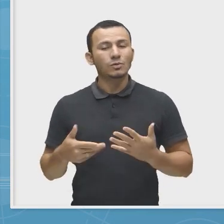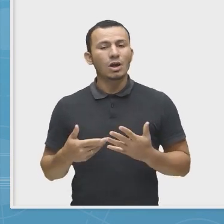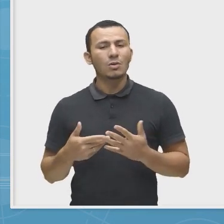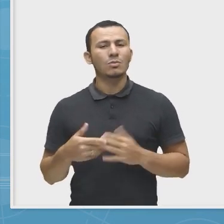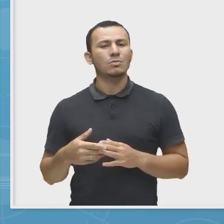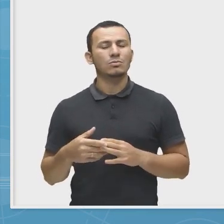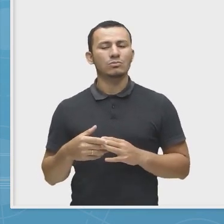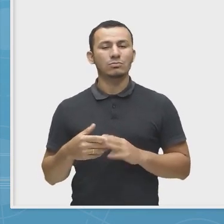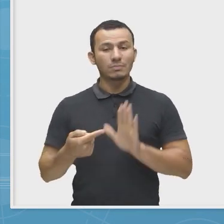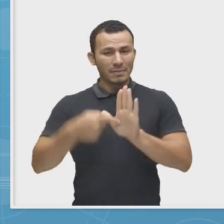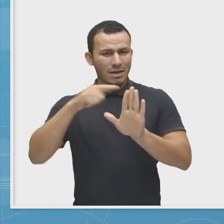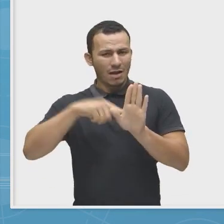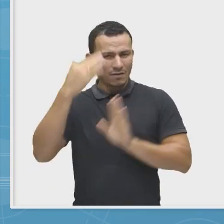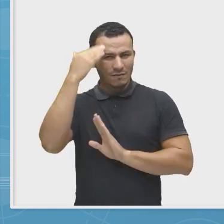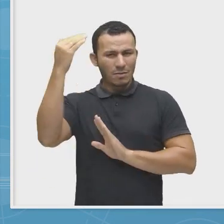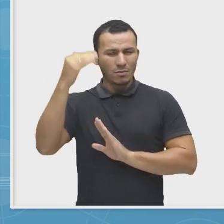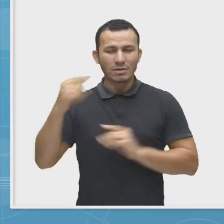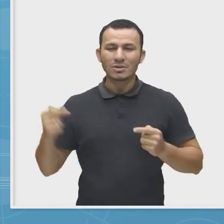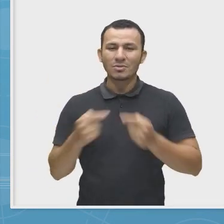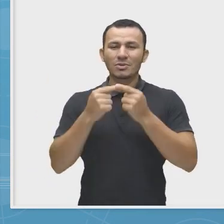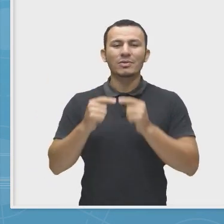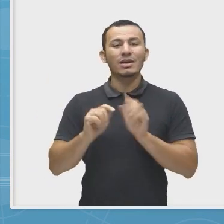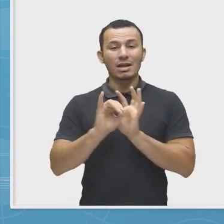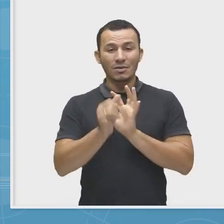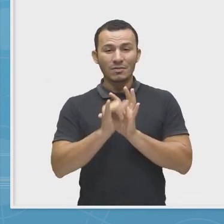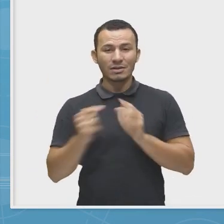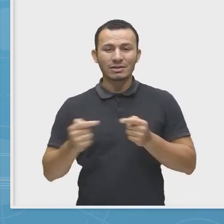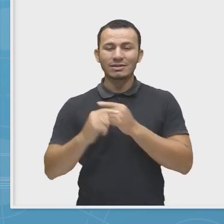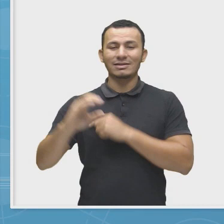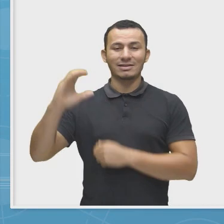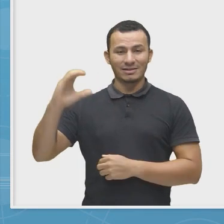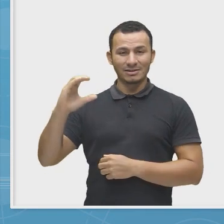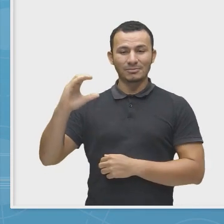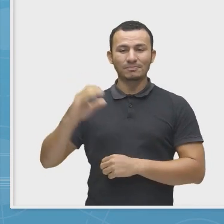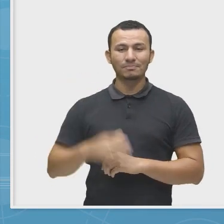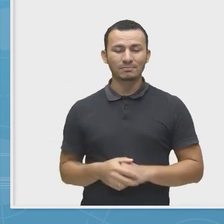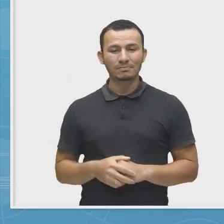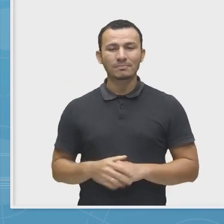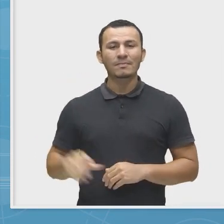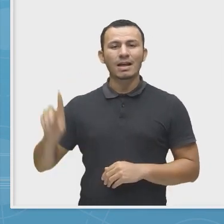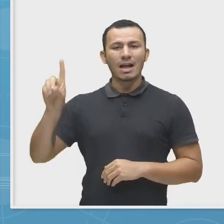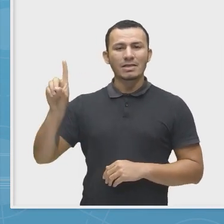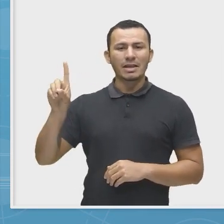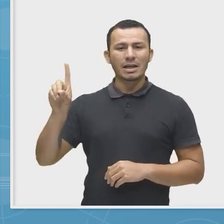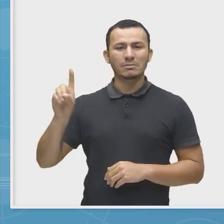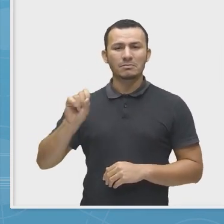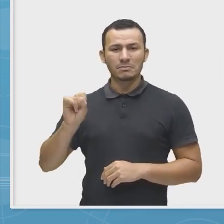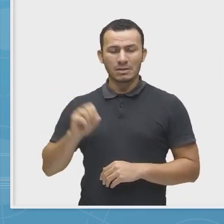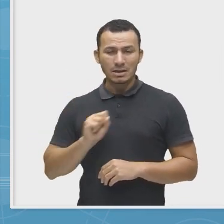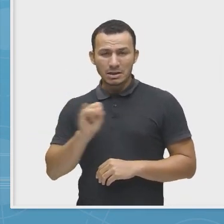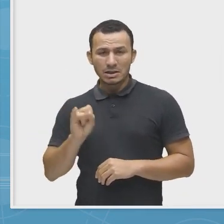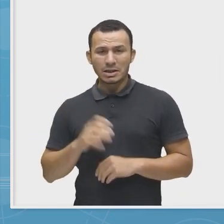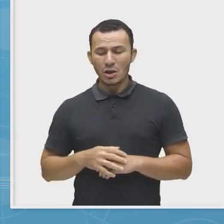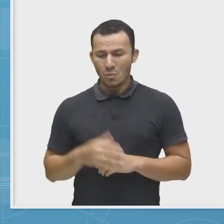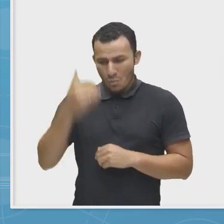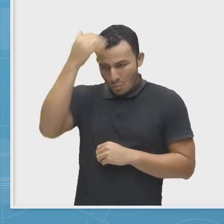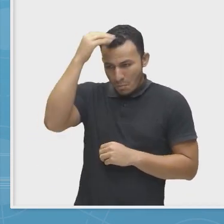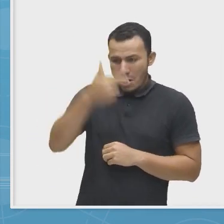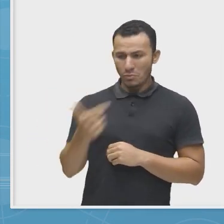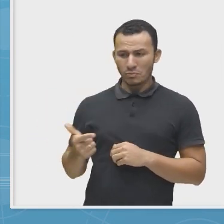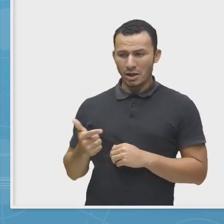tem a ver com a letra C, tá? E na letra D, quem não deve, não teme. Então, quer dizer, se eu não tenho